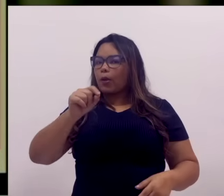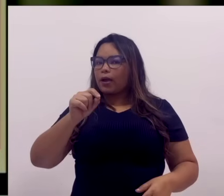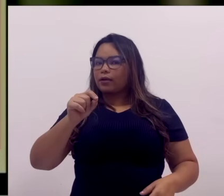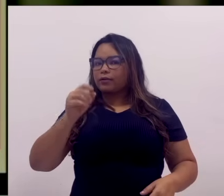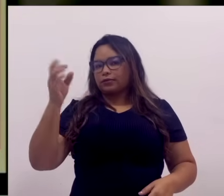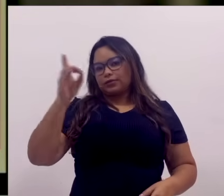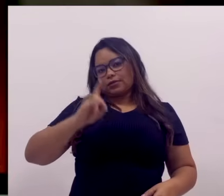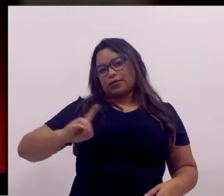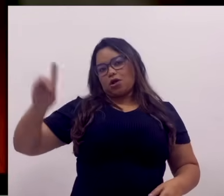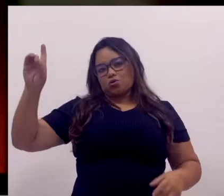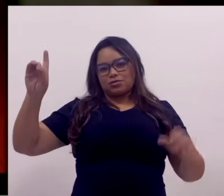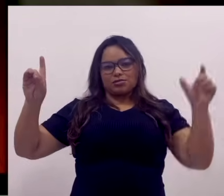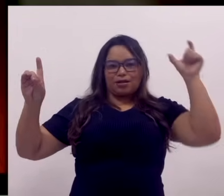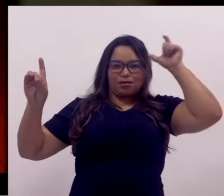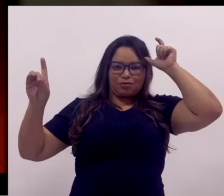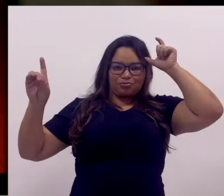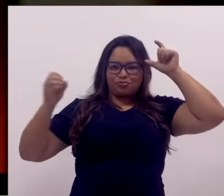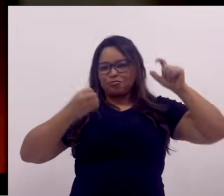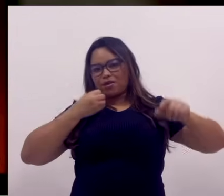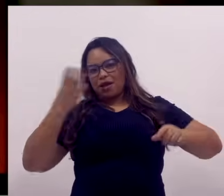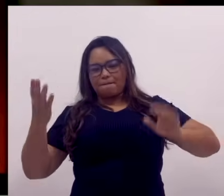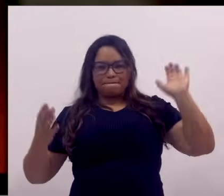Apocalipse 2, 12 e 14 diz: